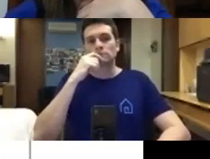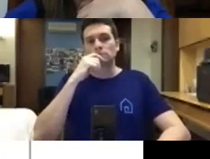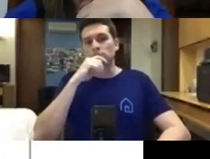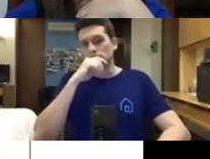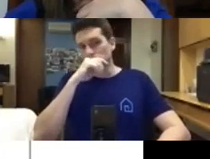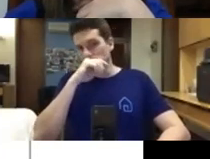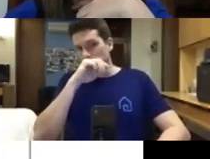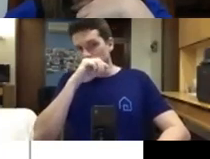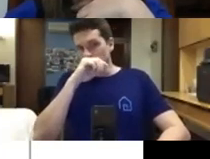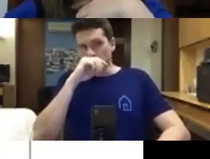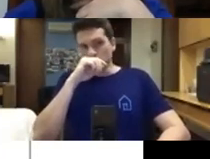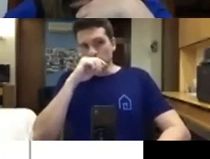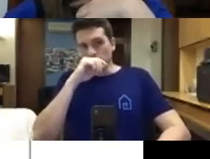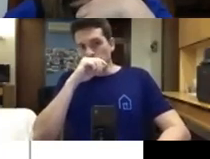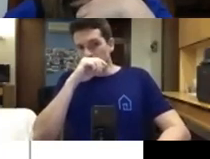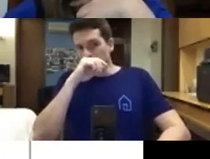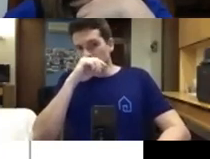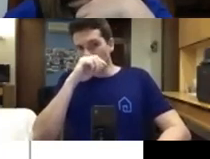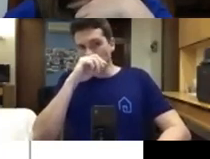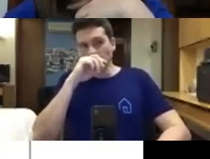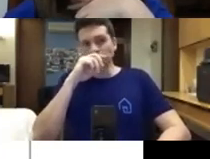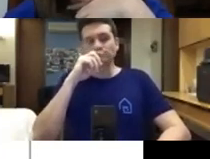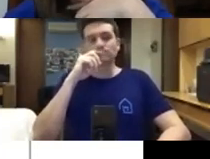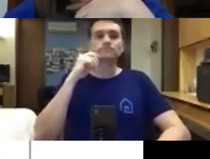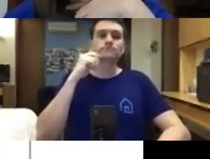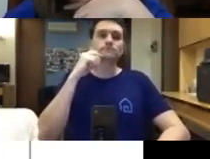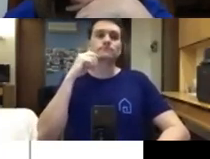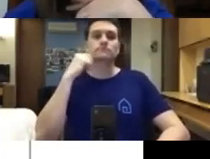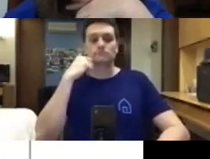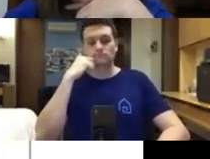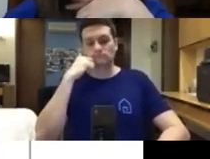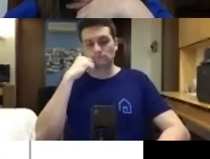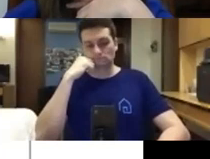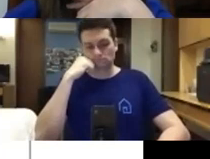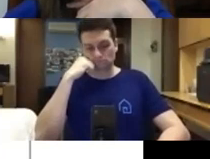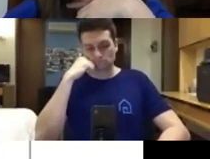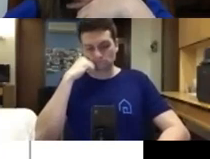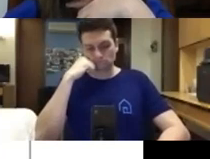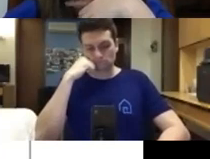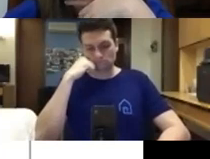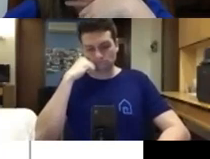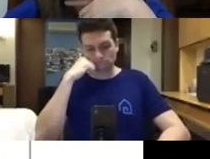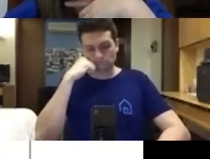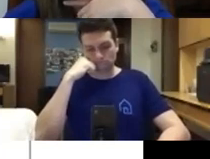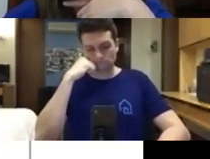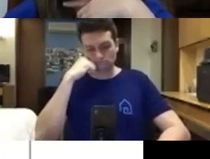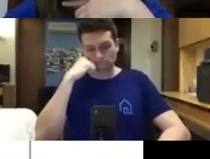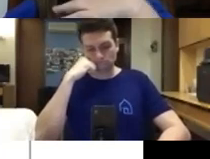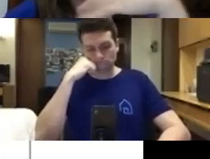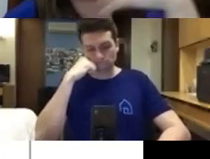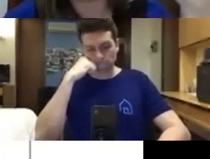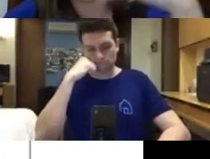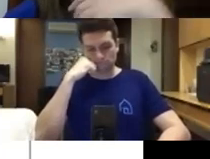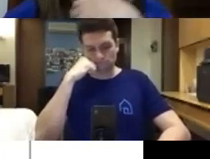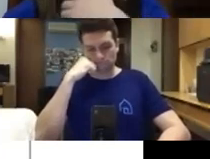em edificações, né? Saturação dos poros acima de 3%, então admite-se que uma umidade maior que